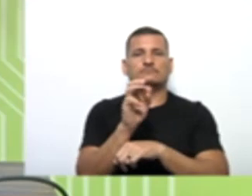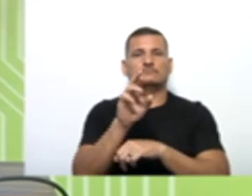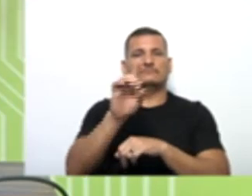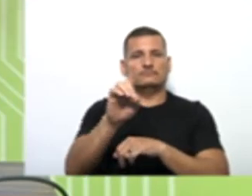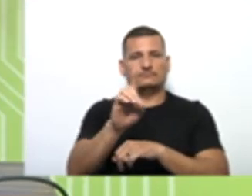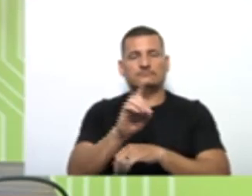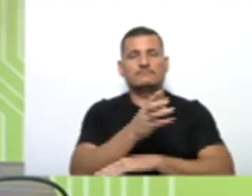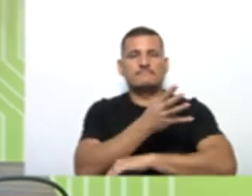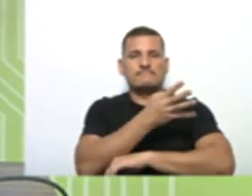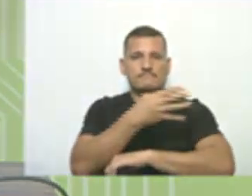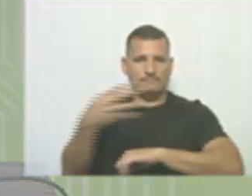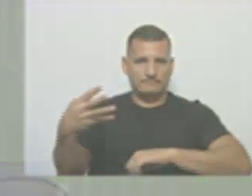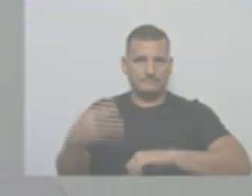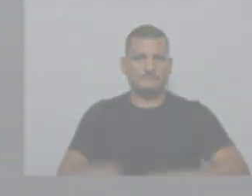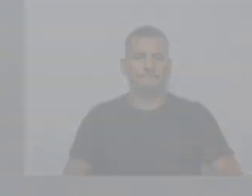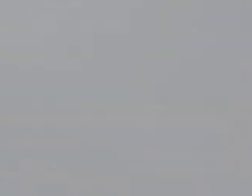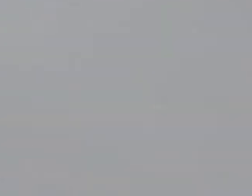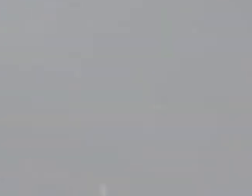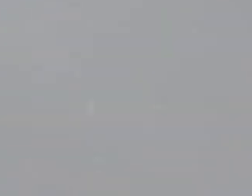Microsoft Office.